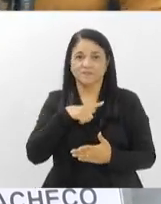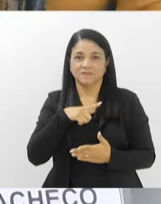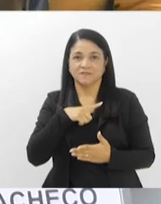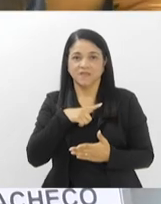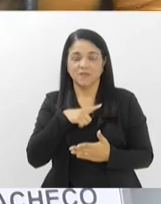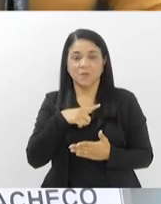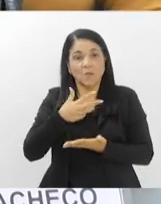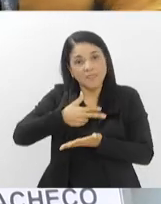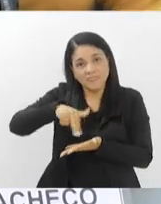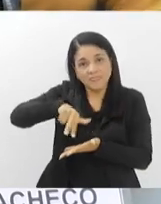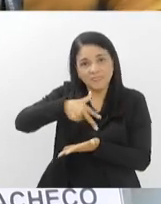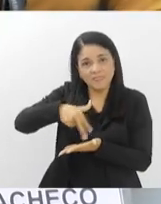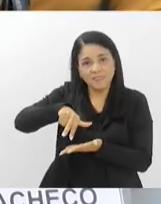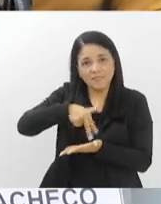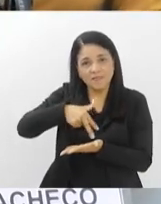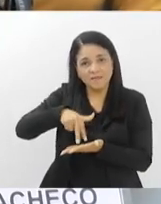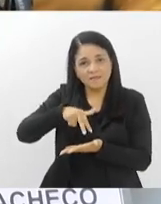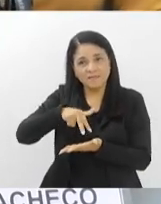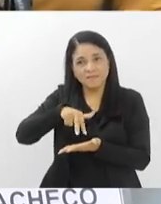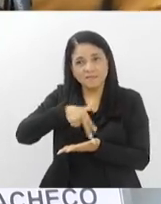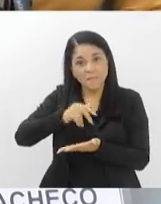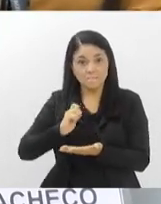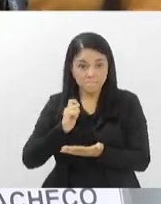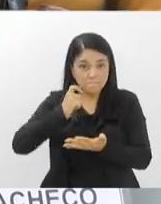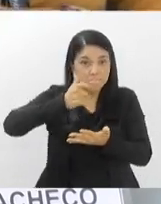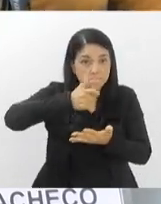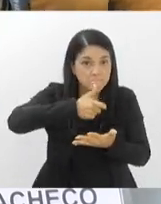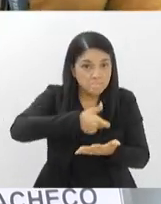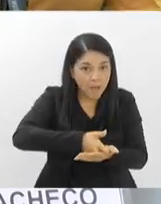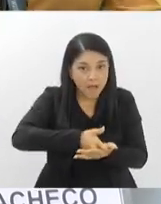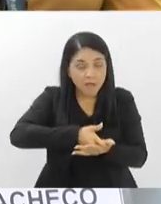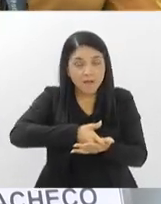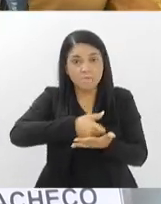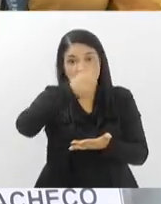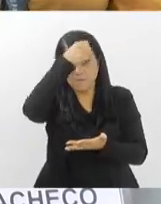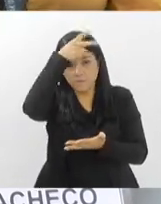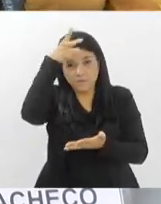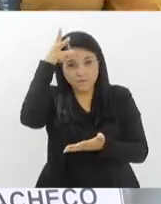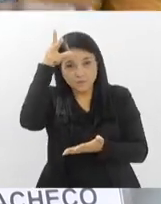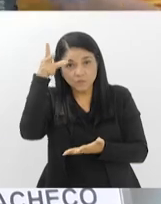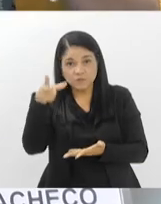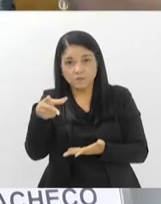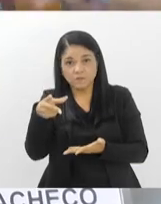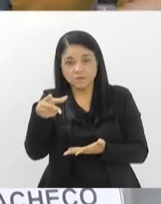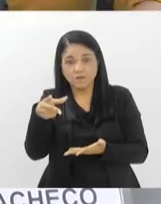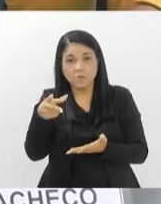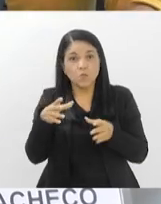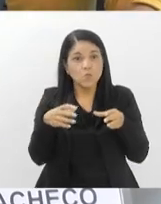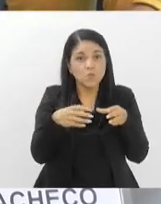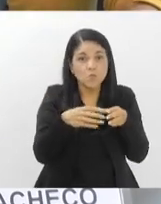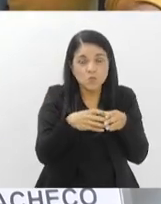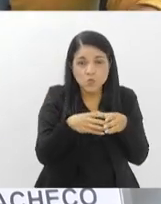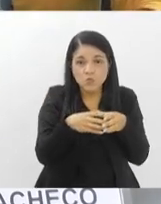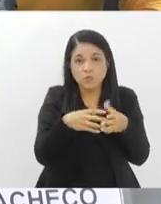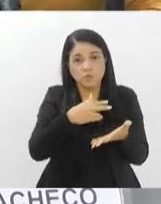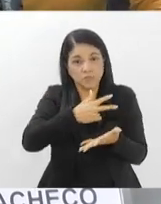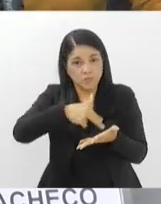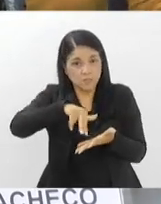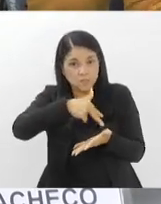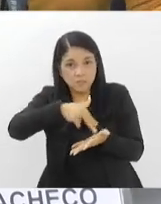uma dança, que pago, inclusive, pelo município, para um grupo de dançarinos